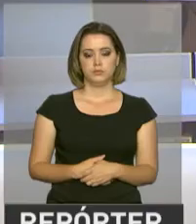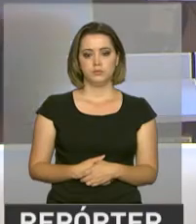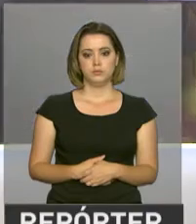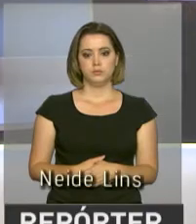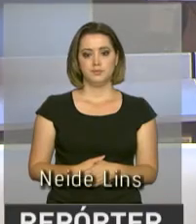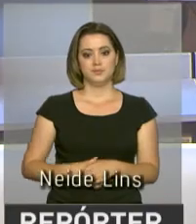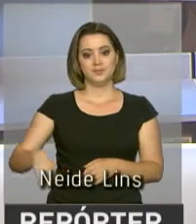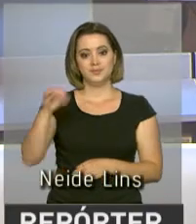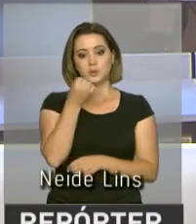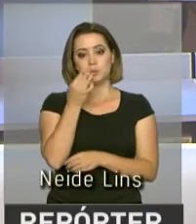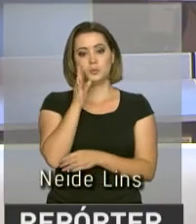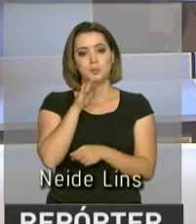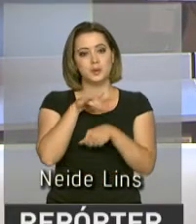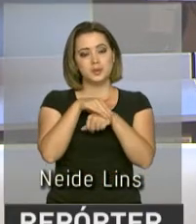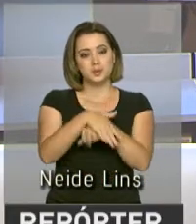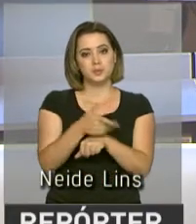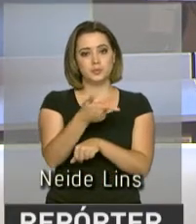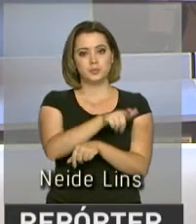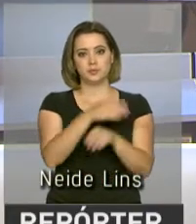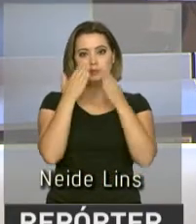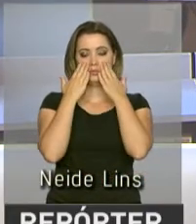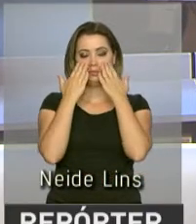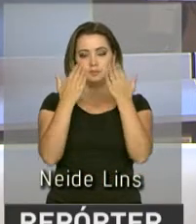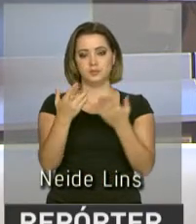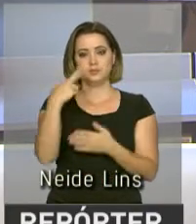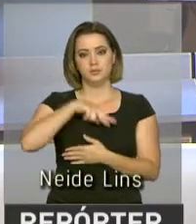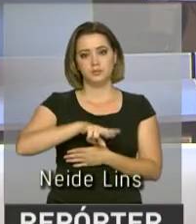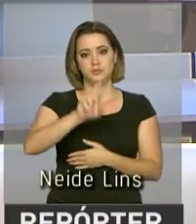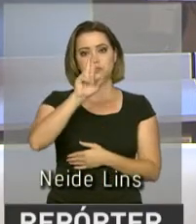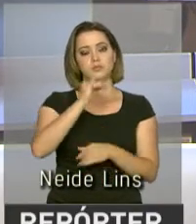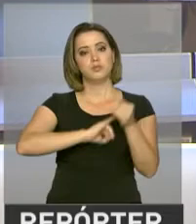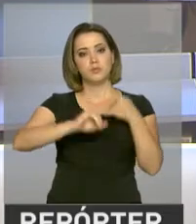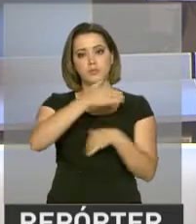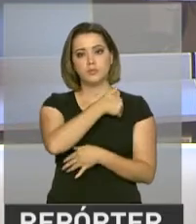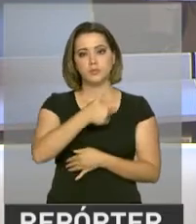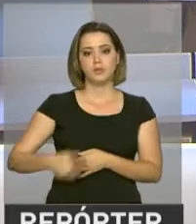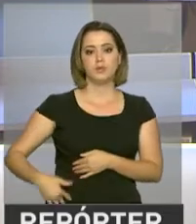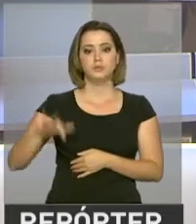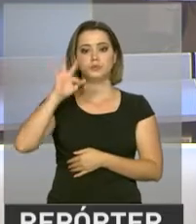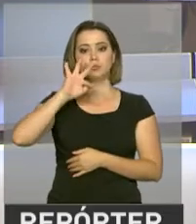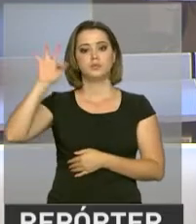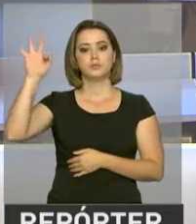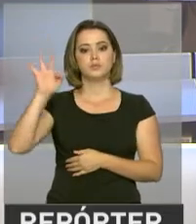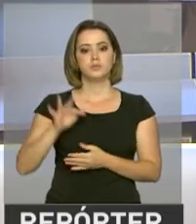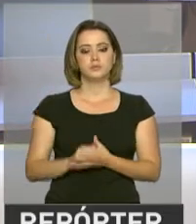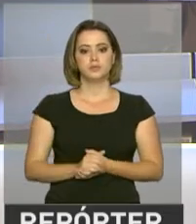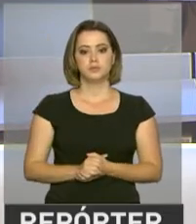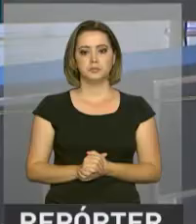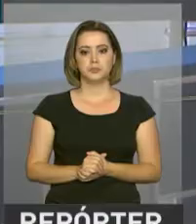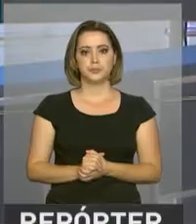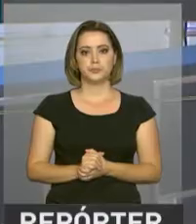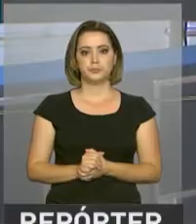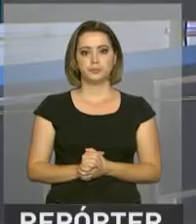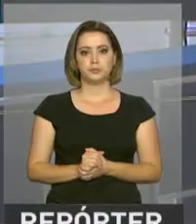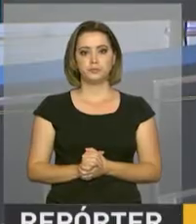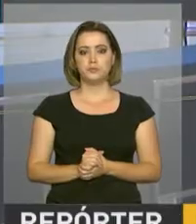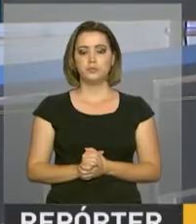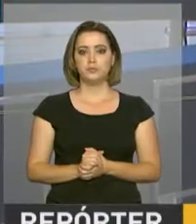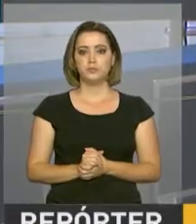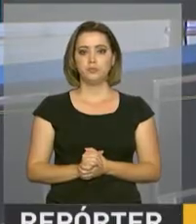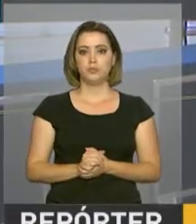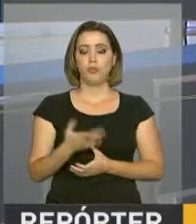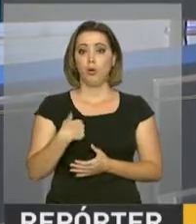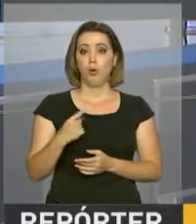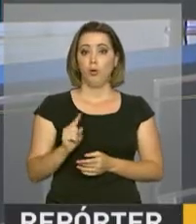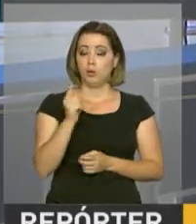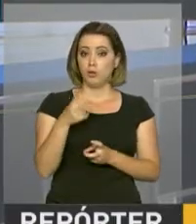olá boa noite no ar mais uma edição do repórter nbr com as notícias do governo federal de acordo